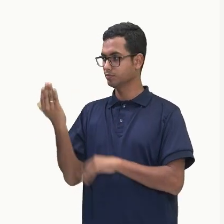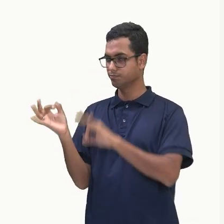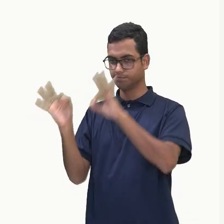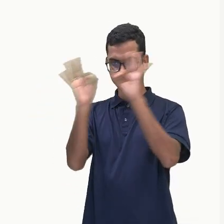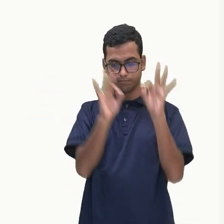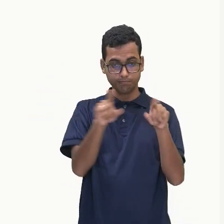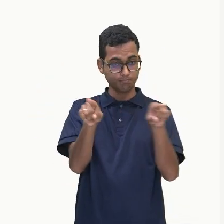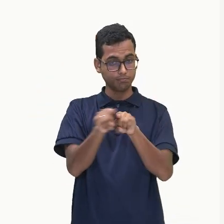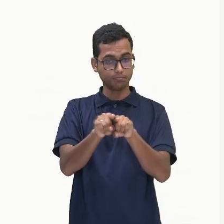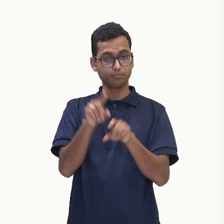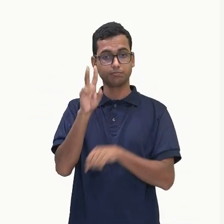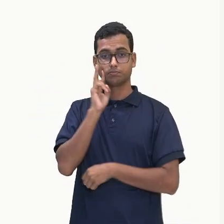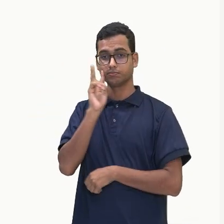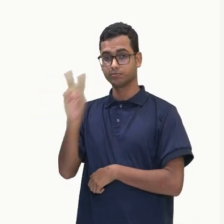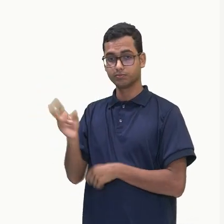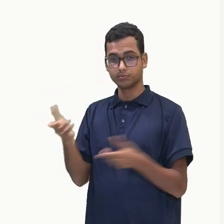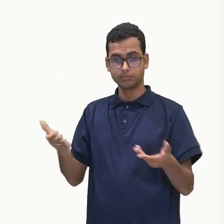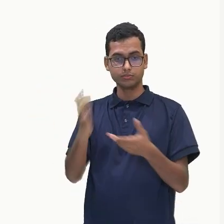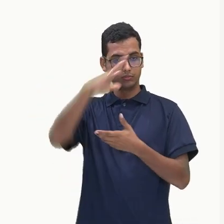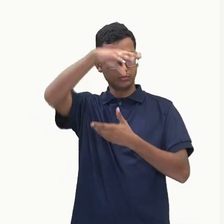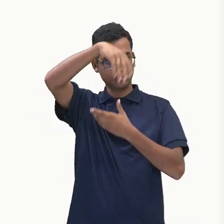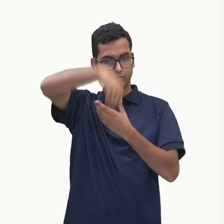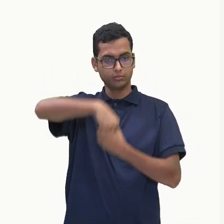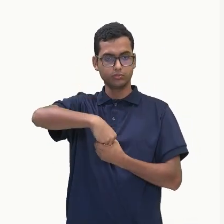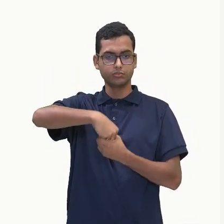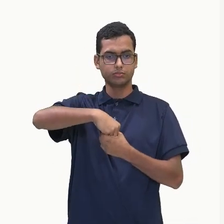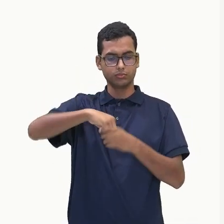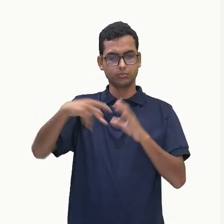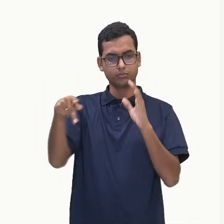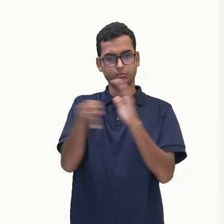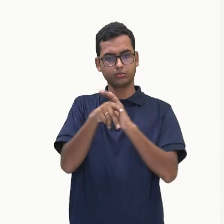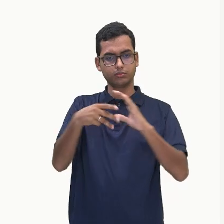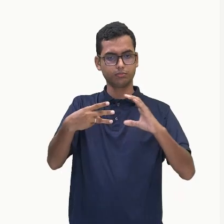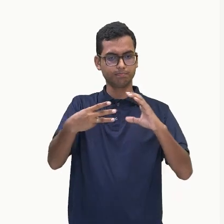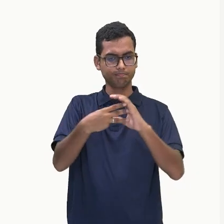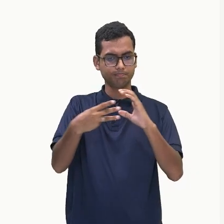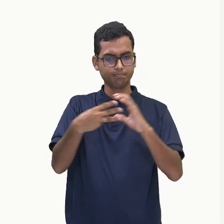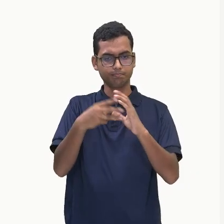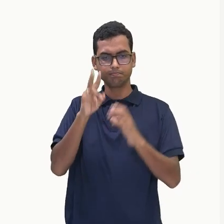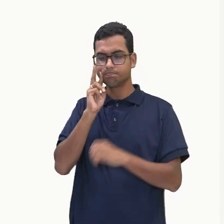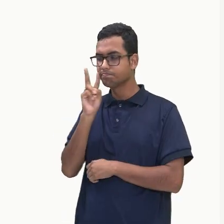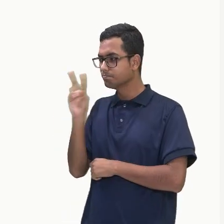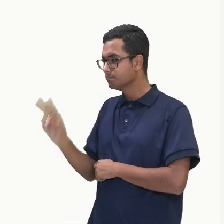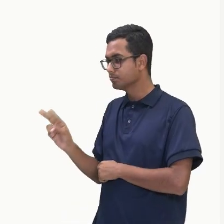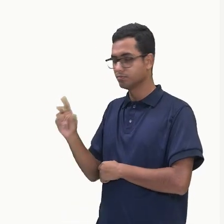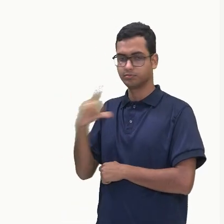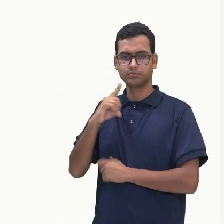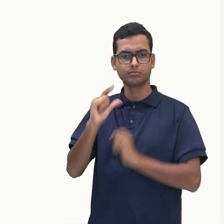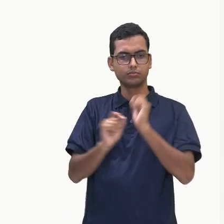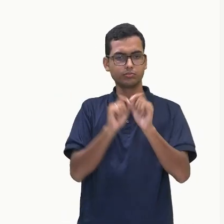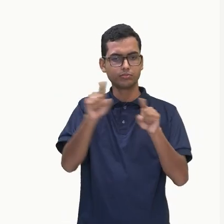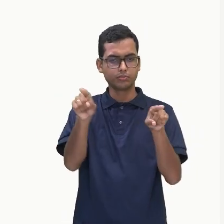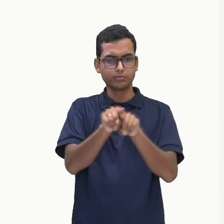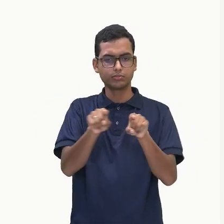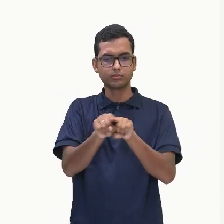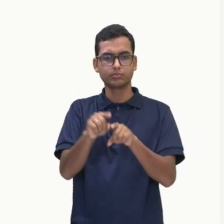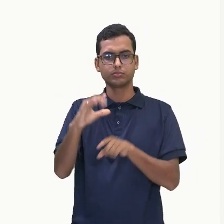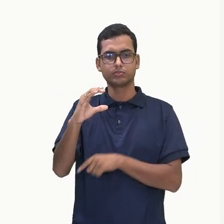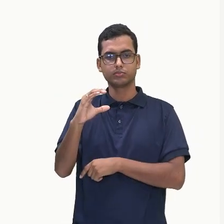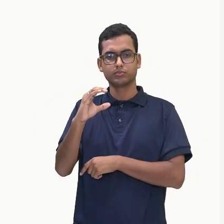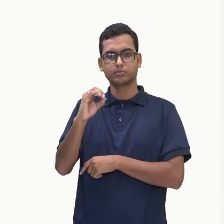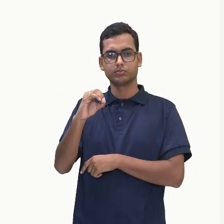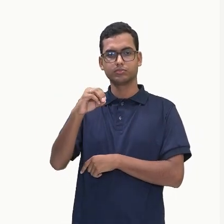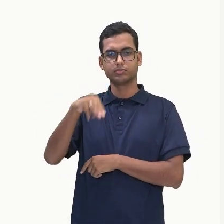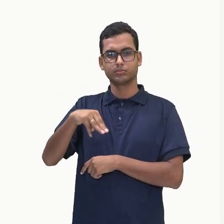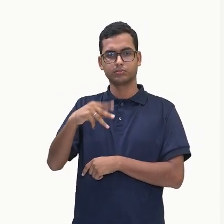que vocês estão visualizando é a parte interna da célula, nós temos aqui um complexo reticulado, né,